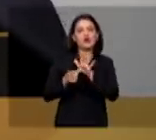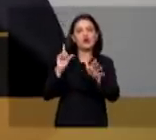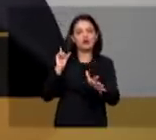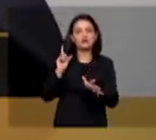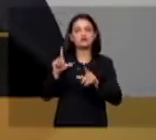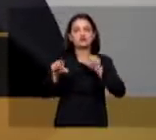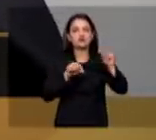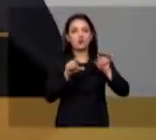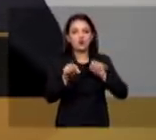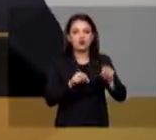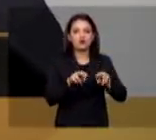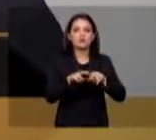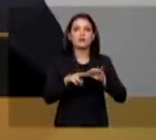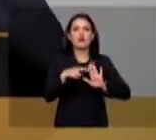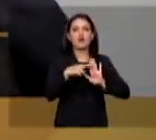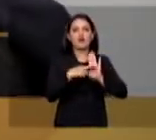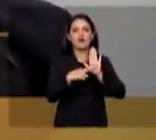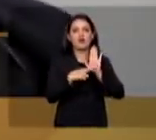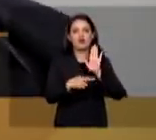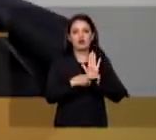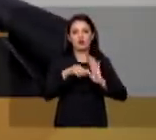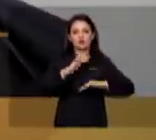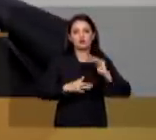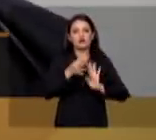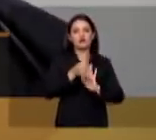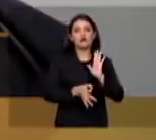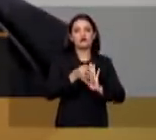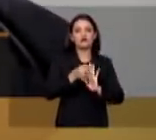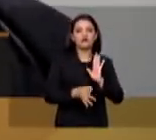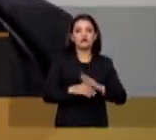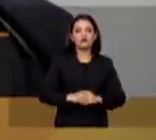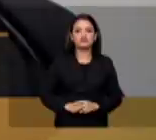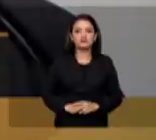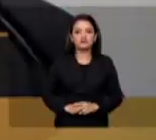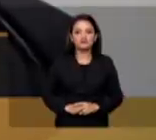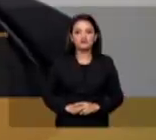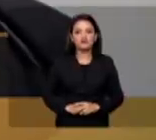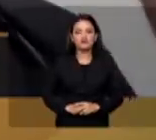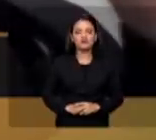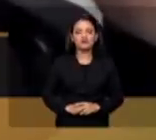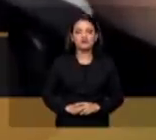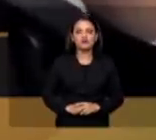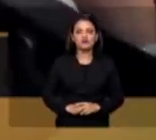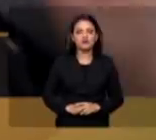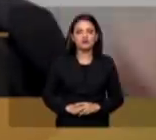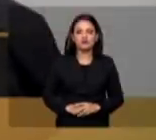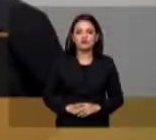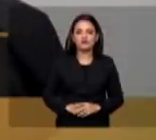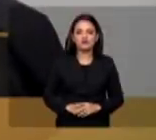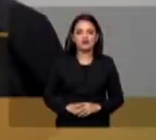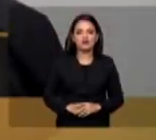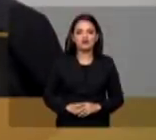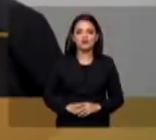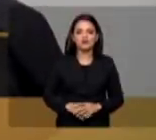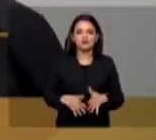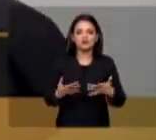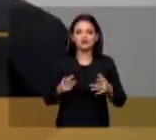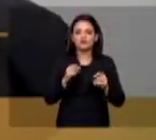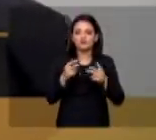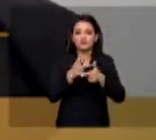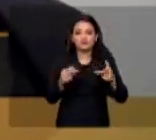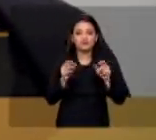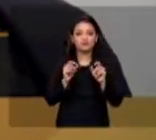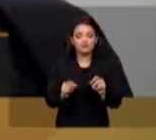estabelecido segundo as regras de competência. Contudo, pode-se afirmar que a questão da